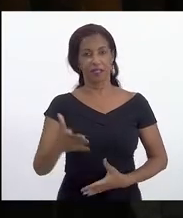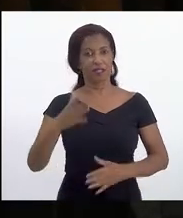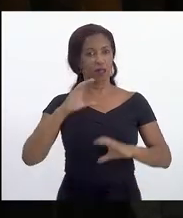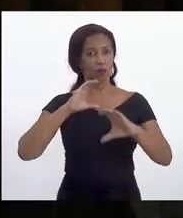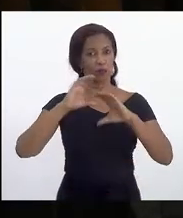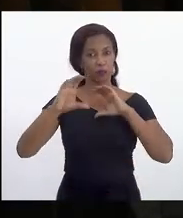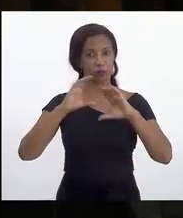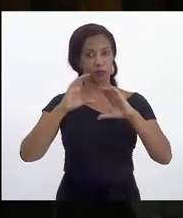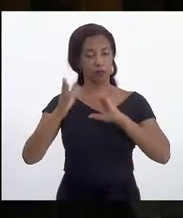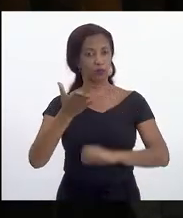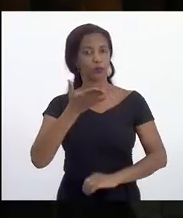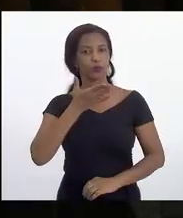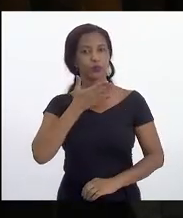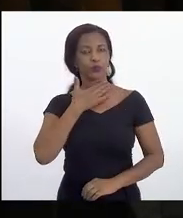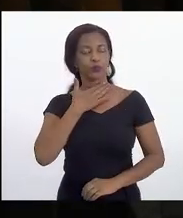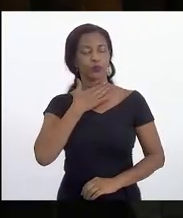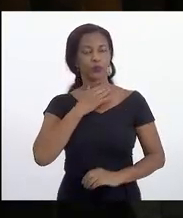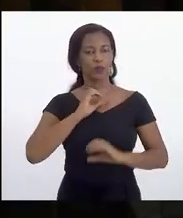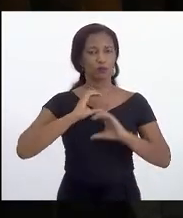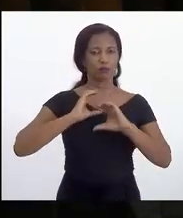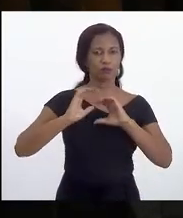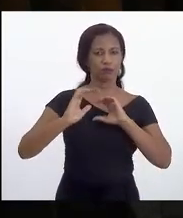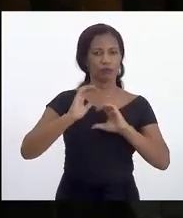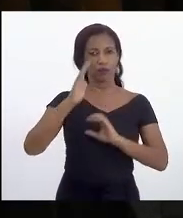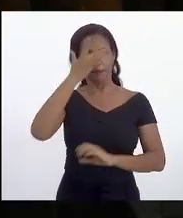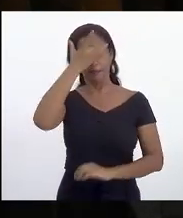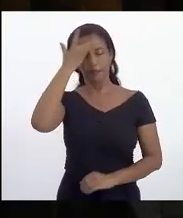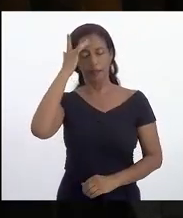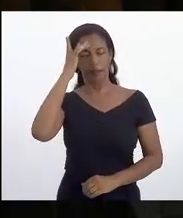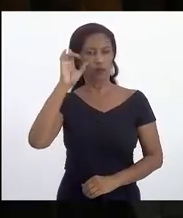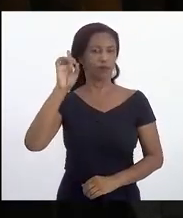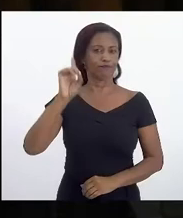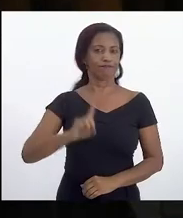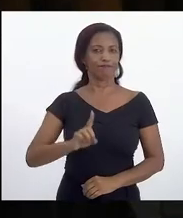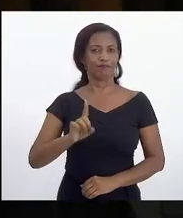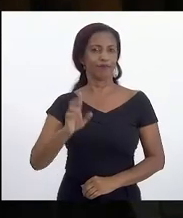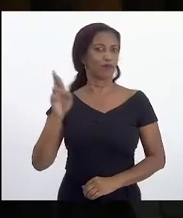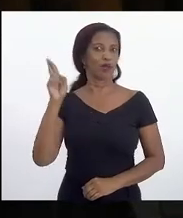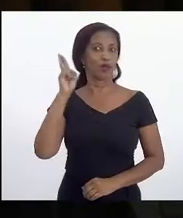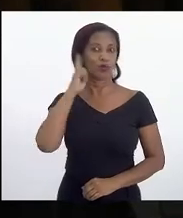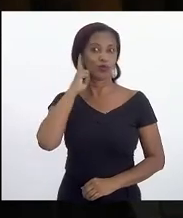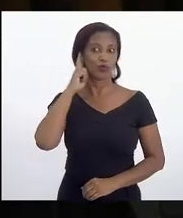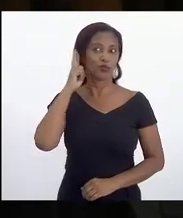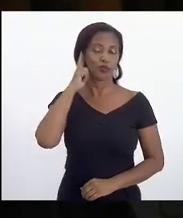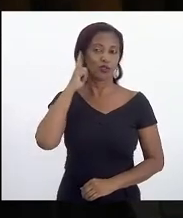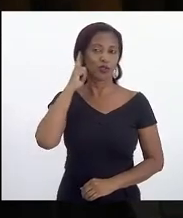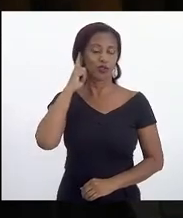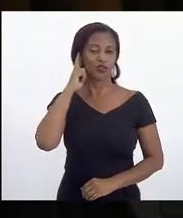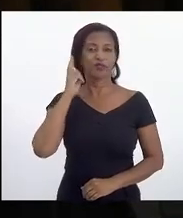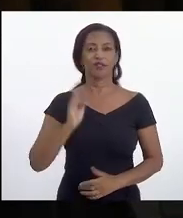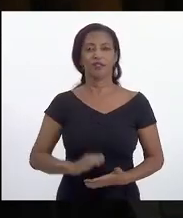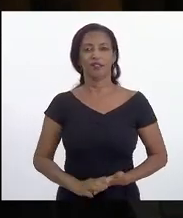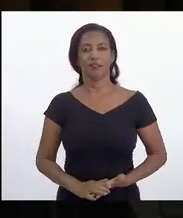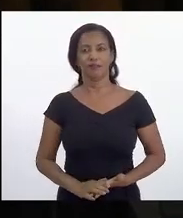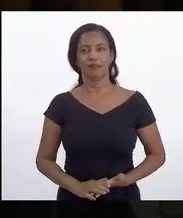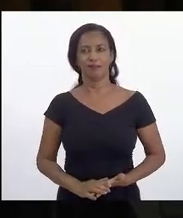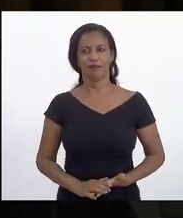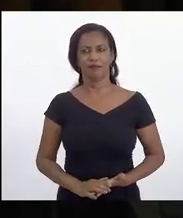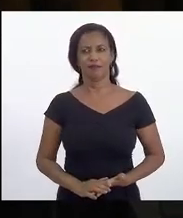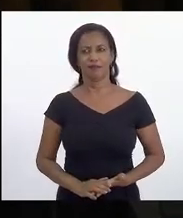a nossa voz àqueles que têm deficiência visual senhoras